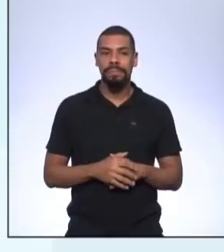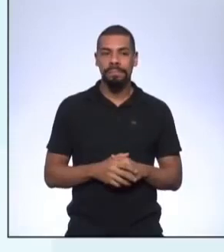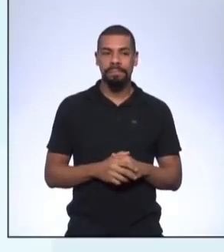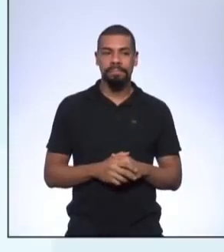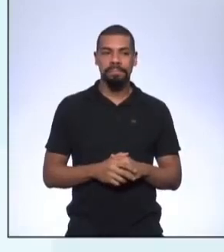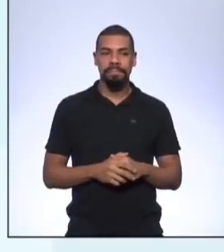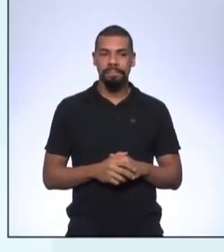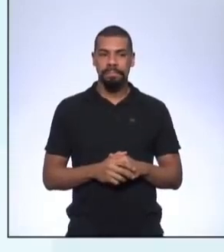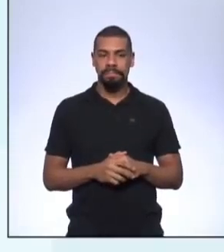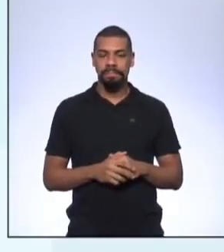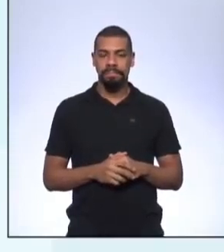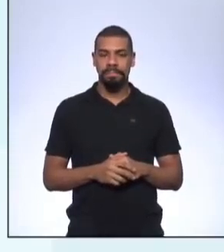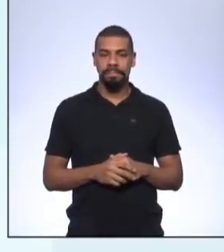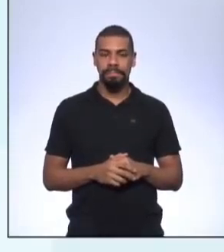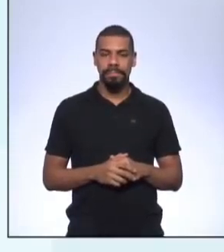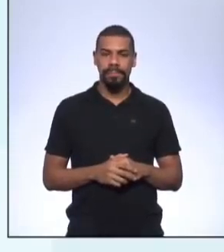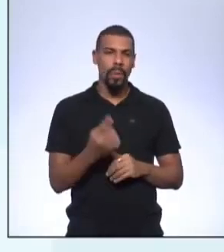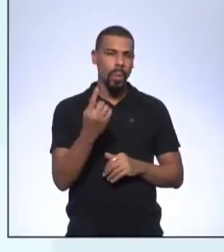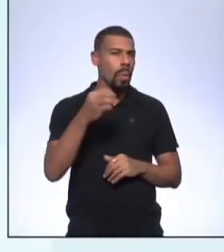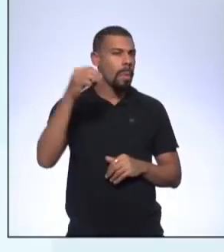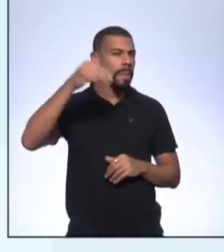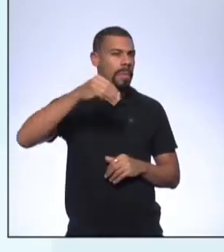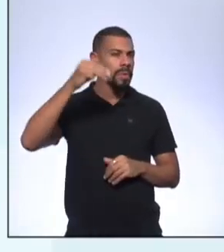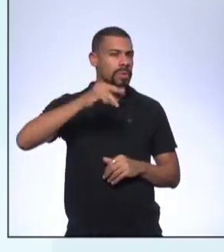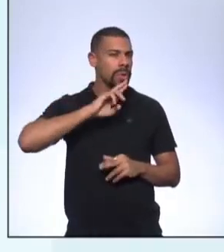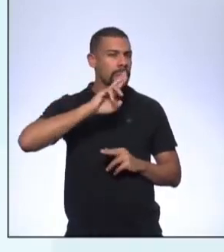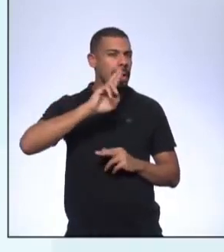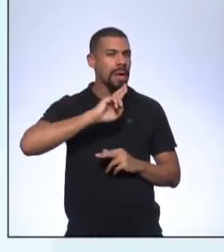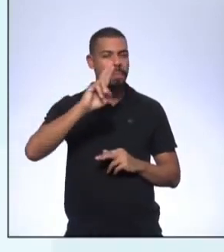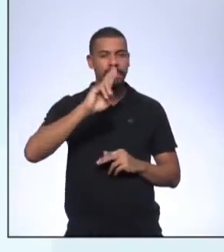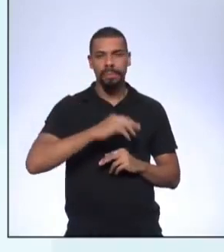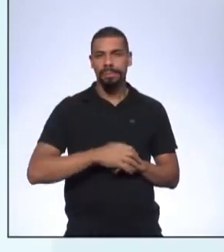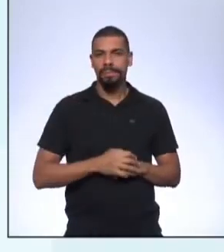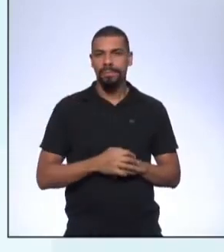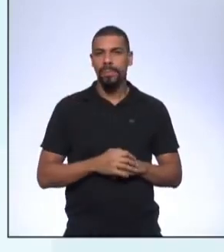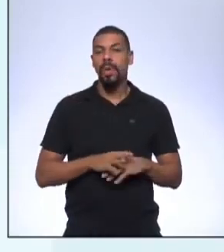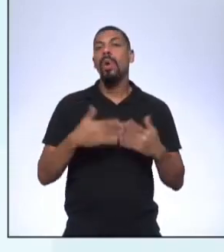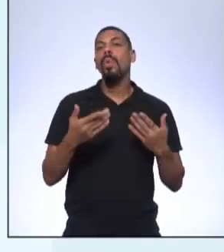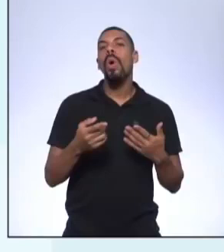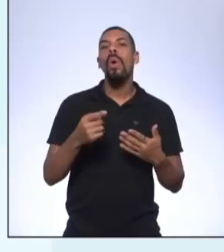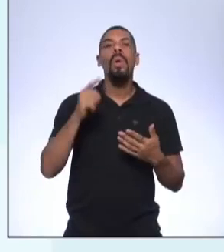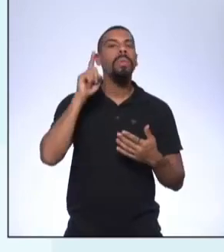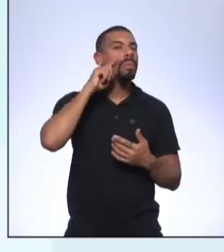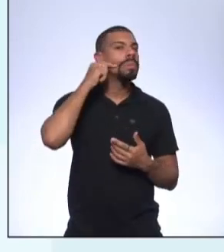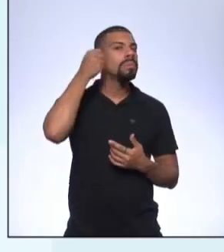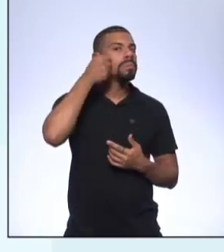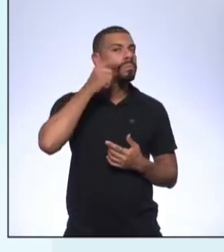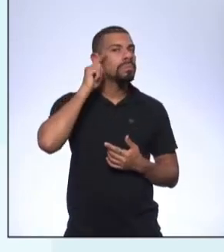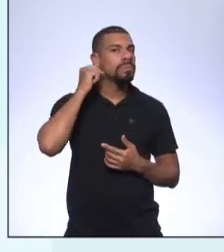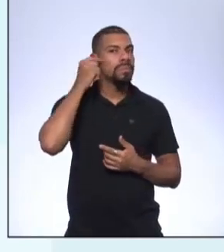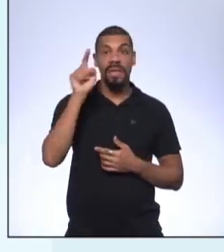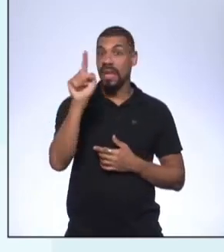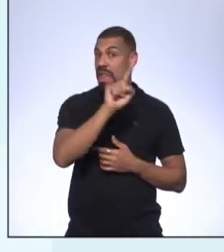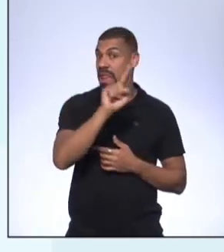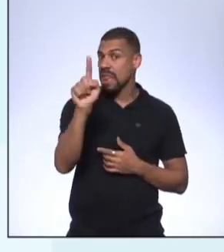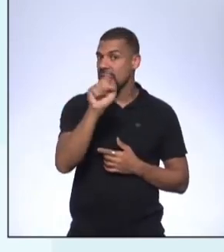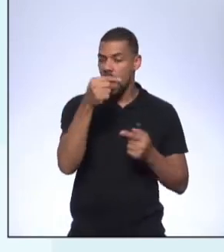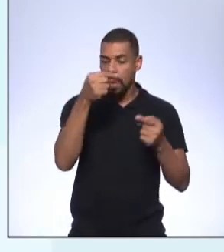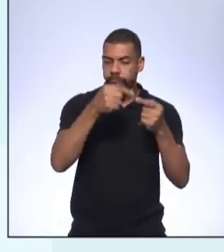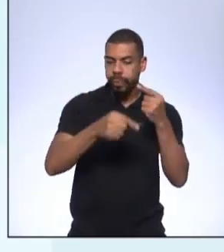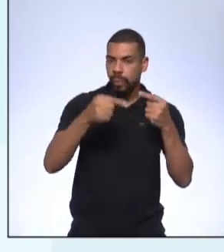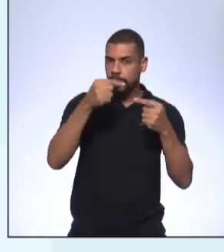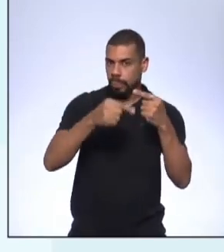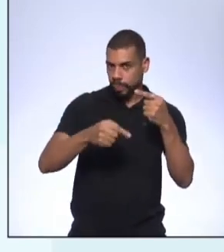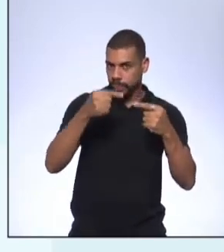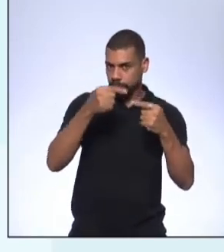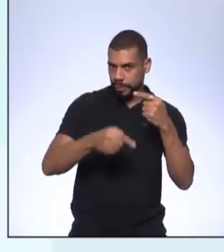12, tá? Vocês vão ter um minutinho para responder. Olha só, assinale a alternativa que não corresponde a um dos